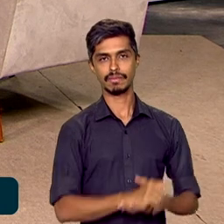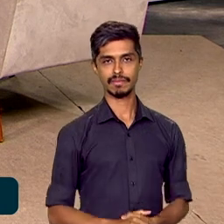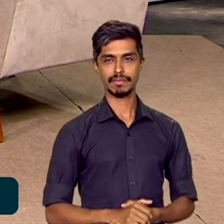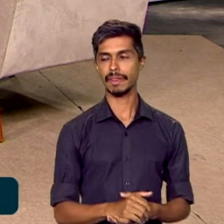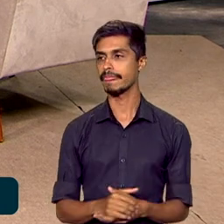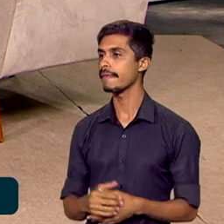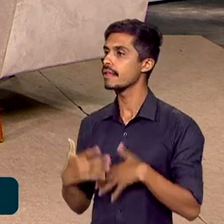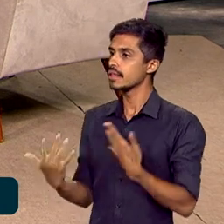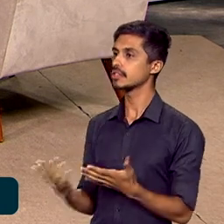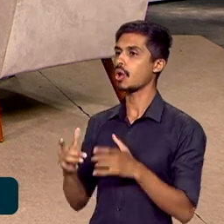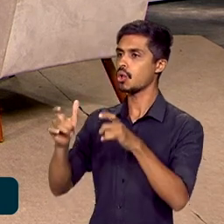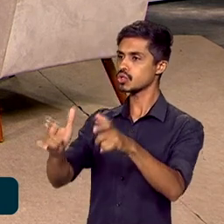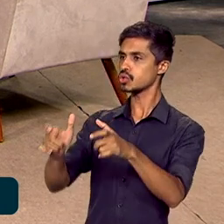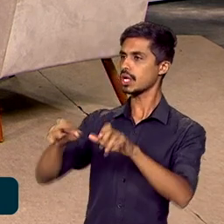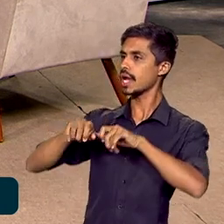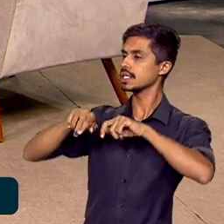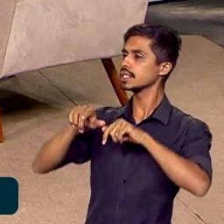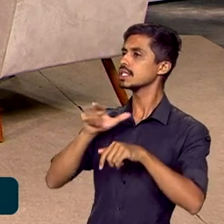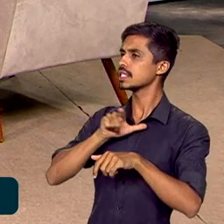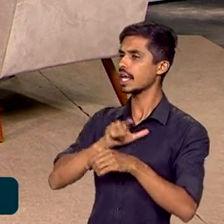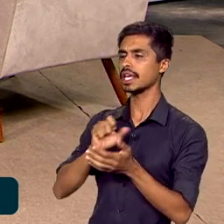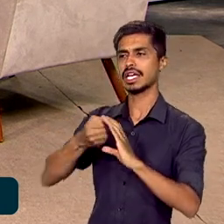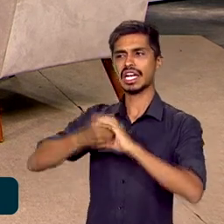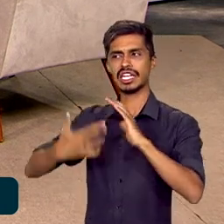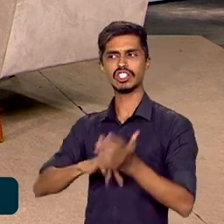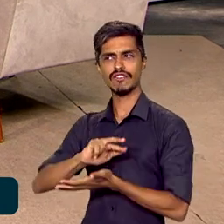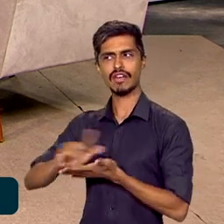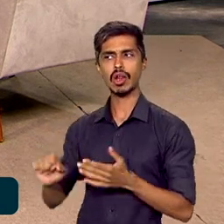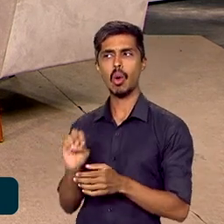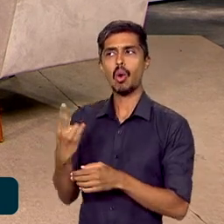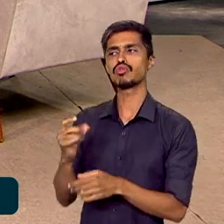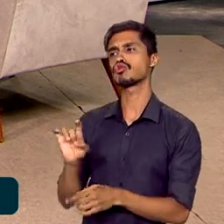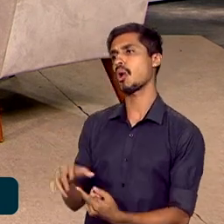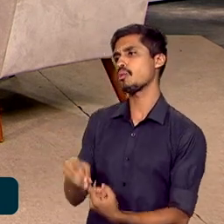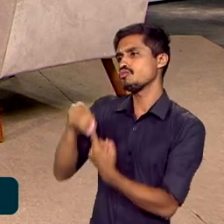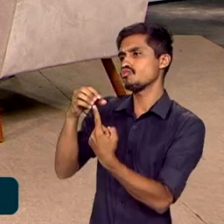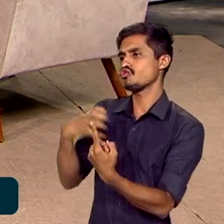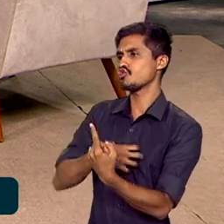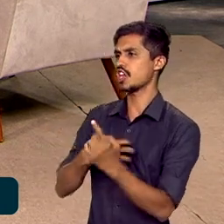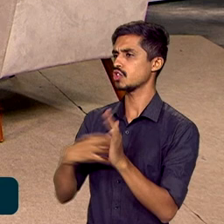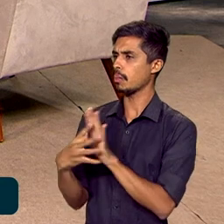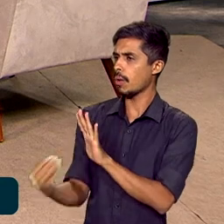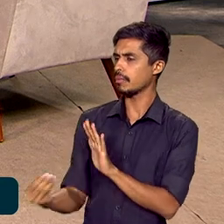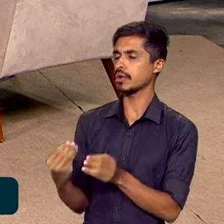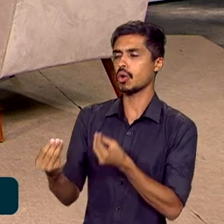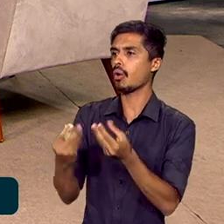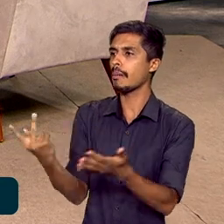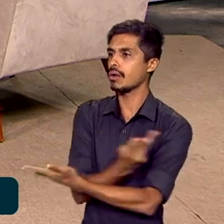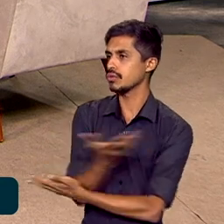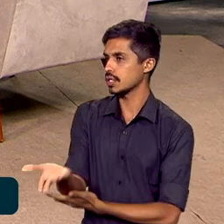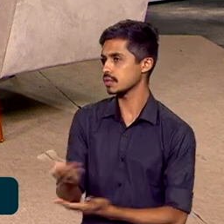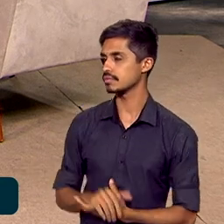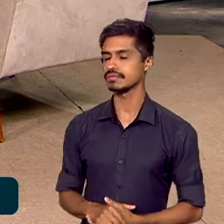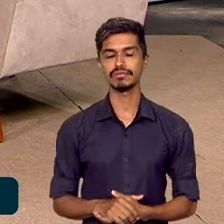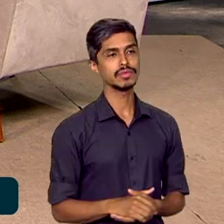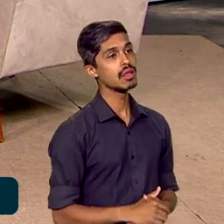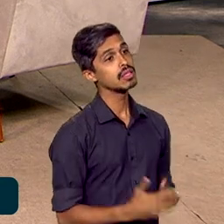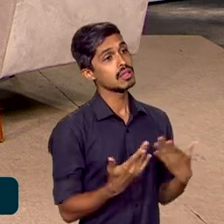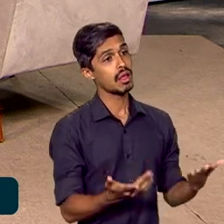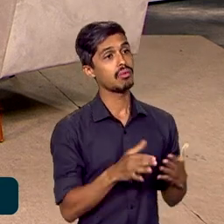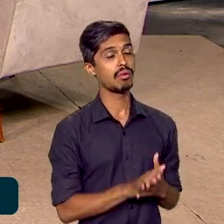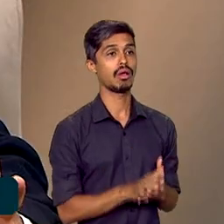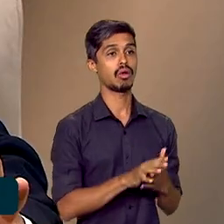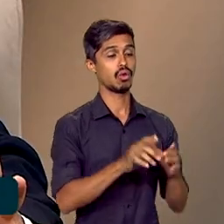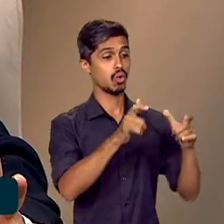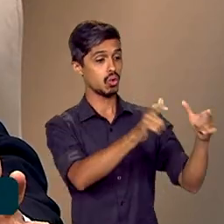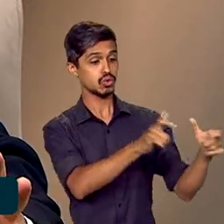os assentamentos, eles têm diferentes categorias ou existe um padrão assim, de projeto de assentamento? Os